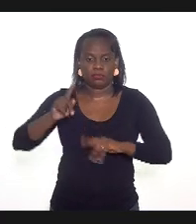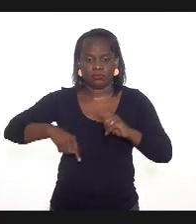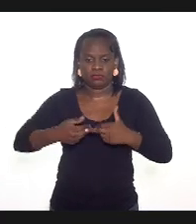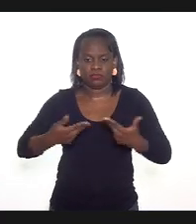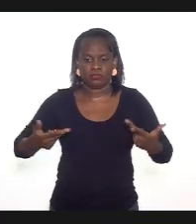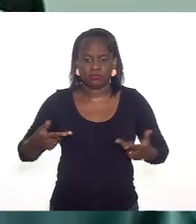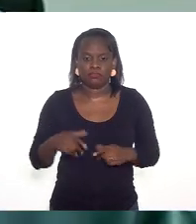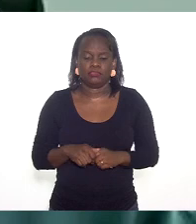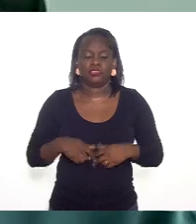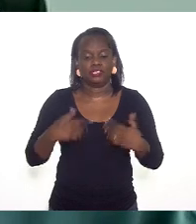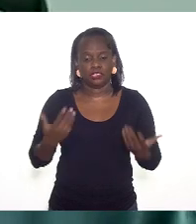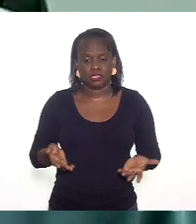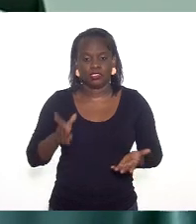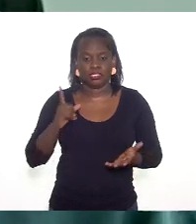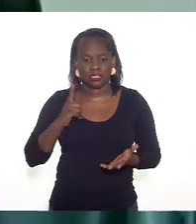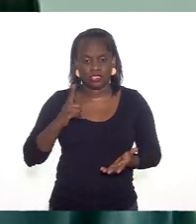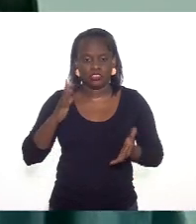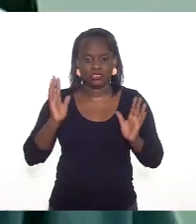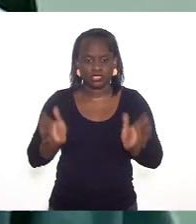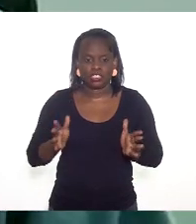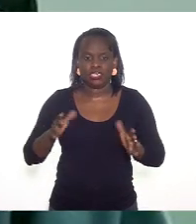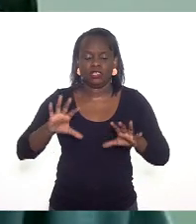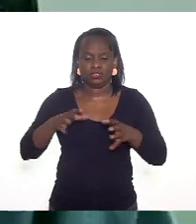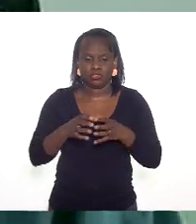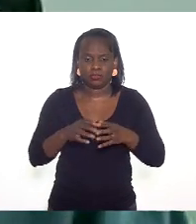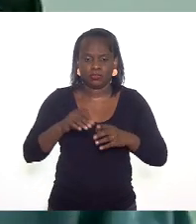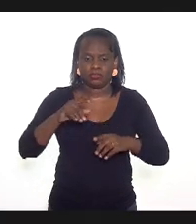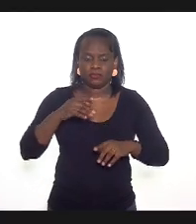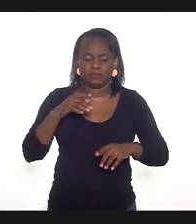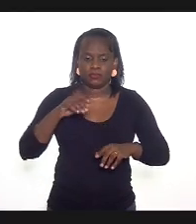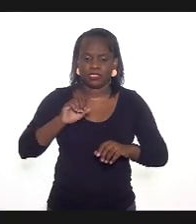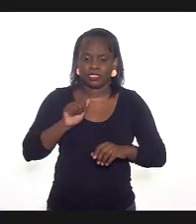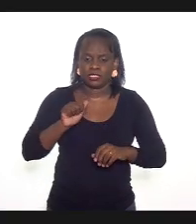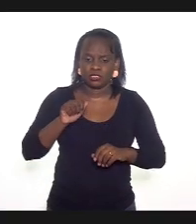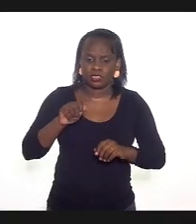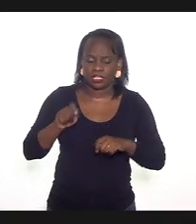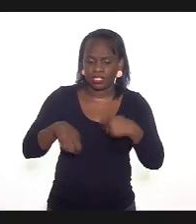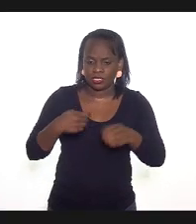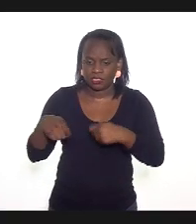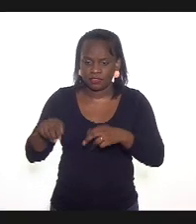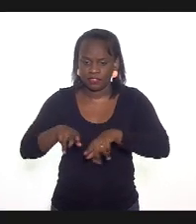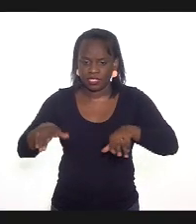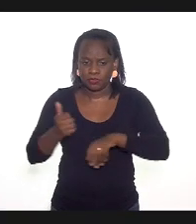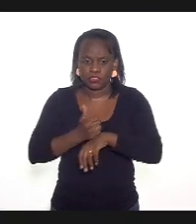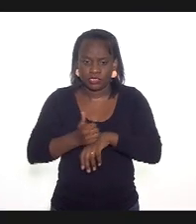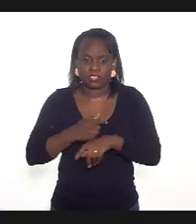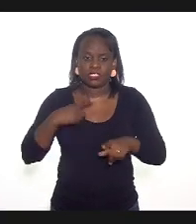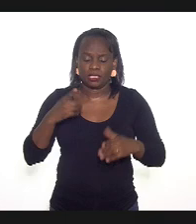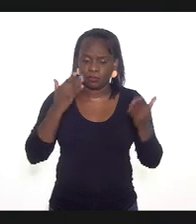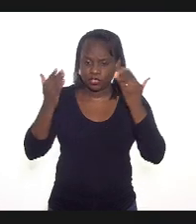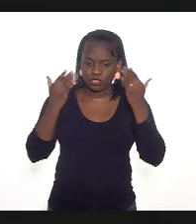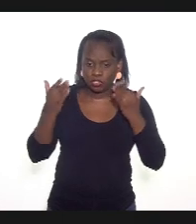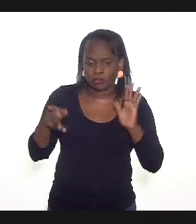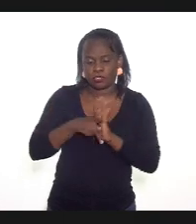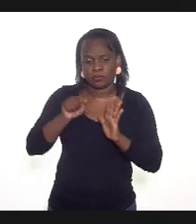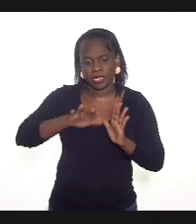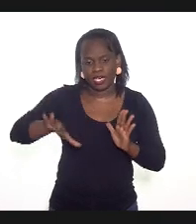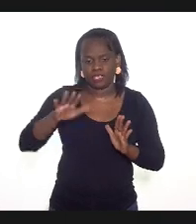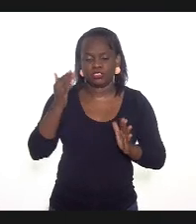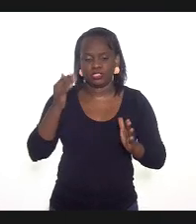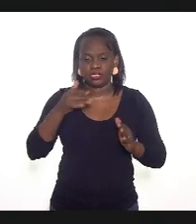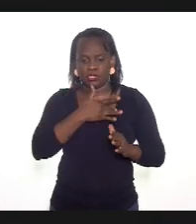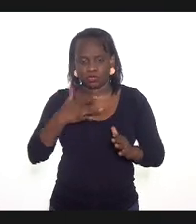equipamentos. Então, lá já tem equipe multidisciplinar, formada por psicólogo, que é profissional da saúde,